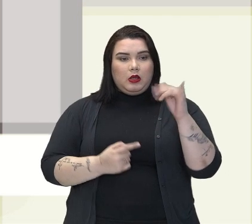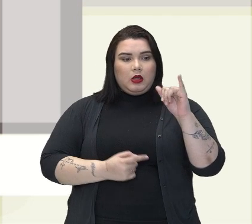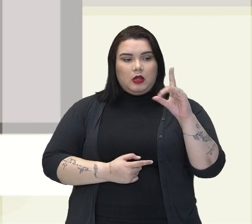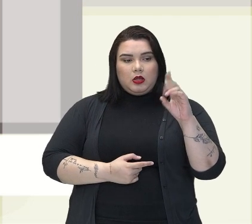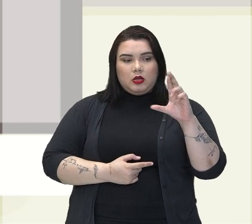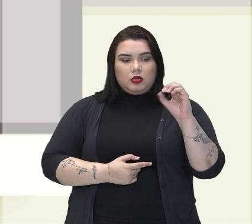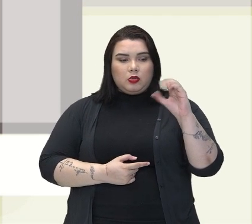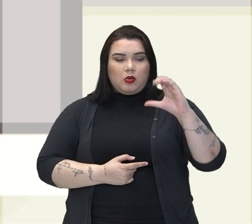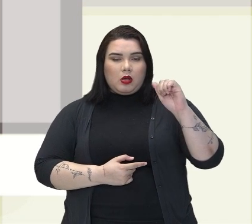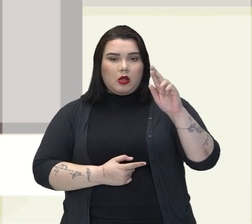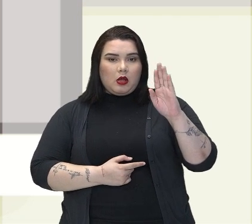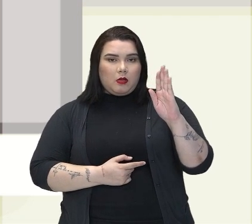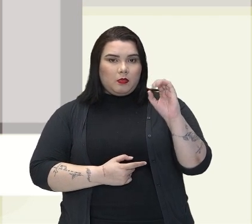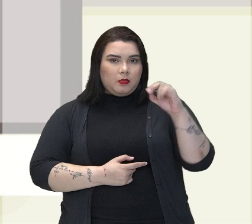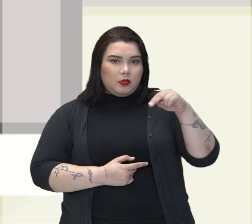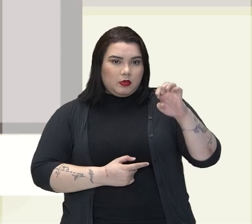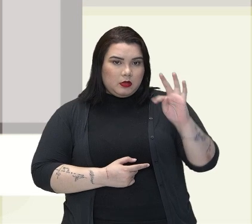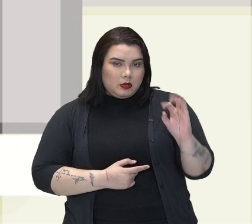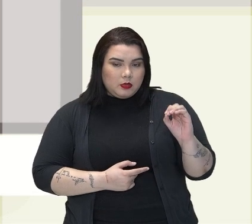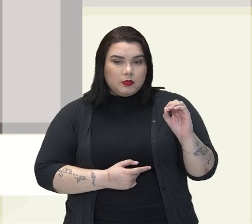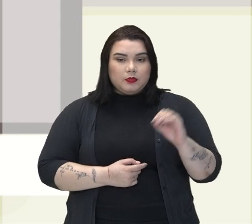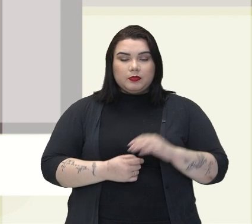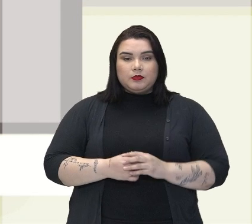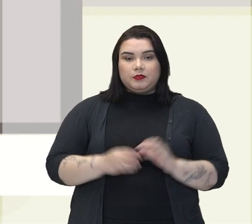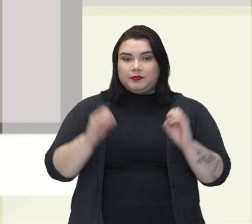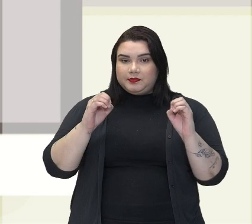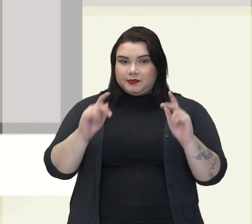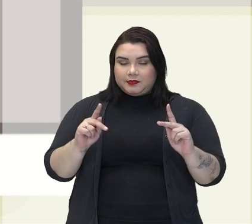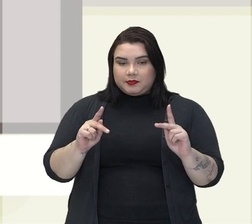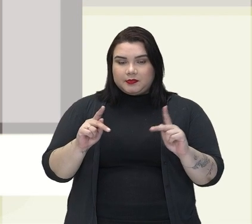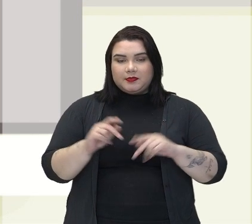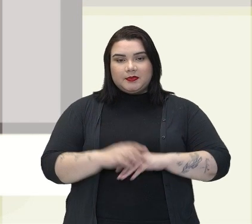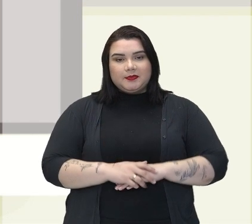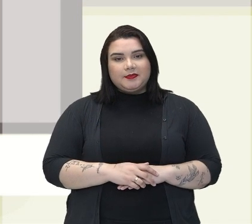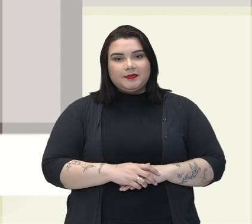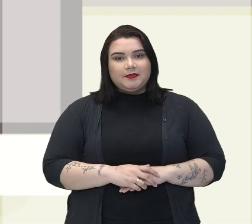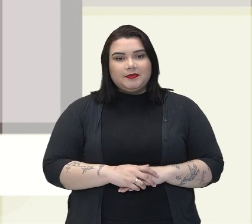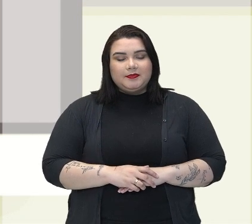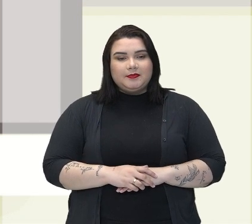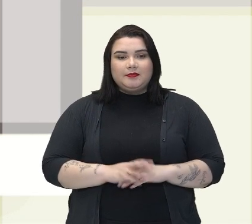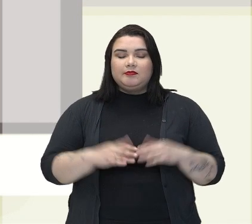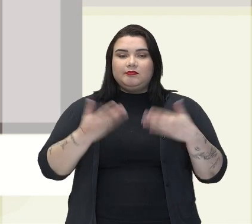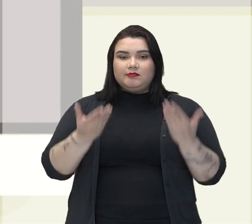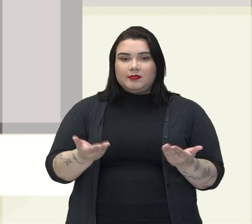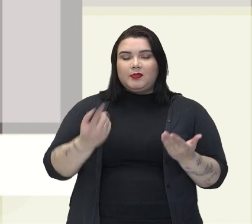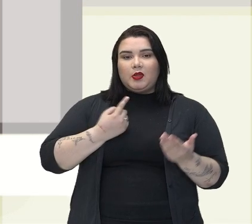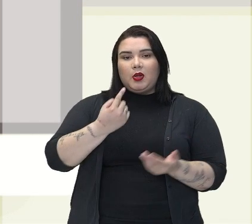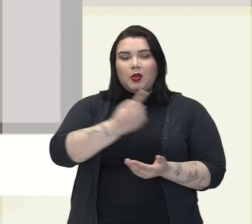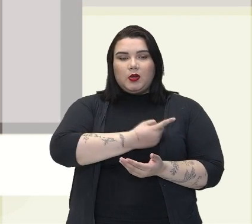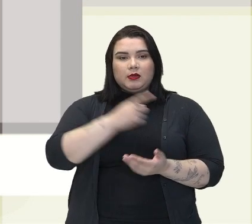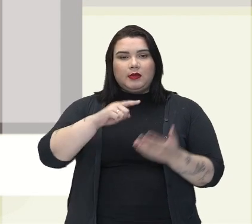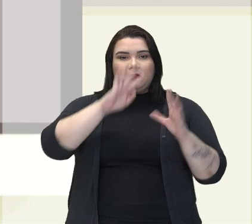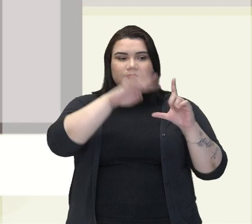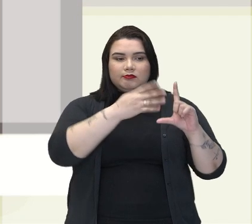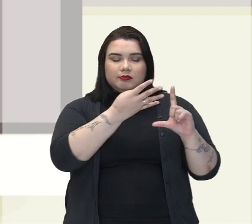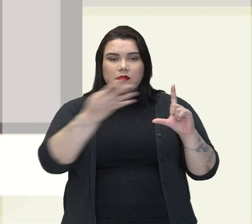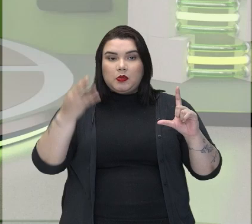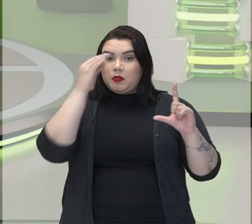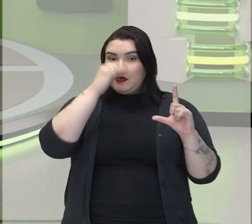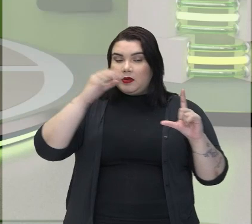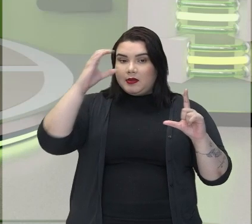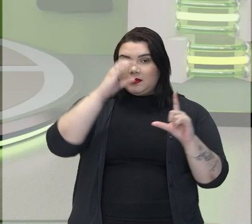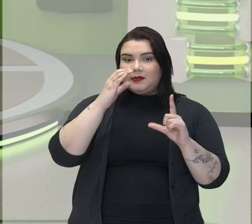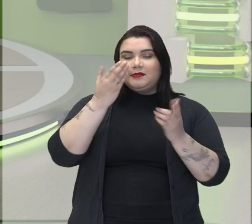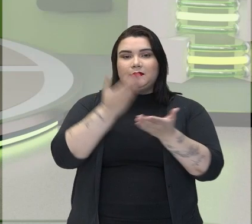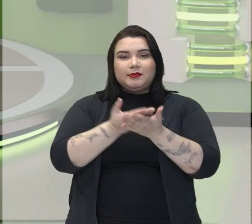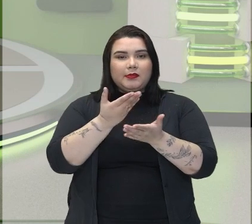hidrocarboneto. Tá bom, meus queridos? E assim, né, com a ajuda desse mural do conhecimento, a gente